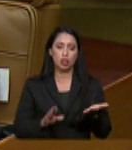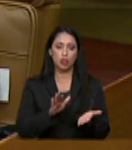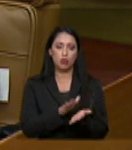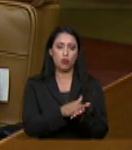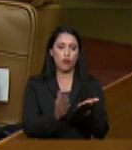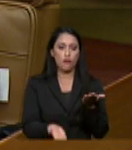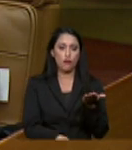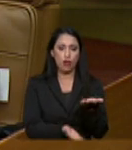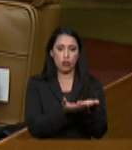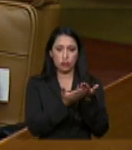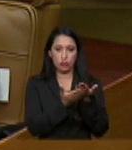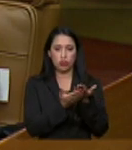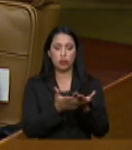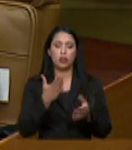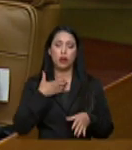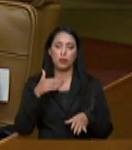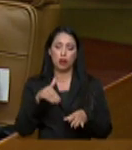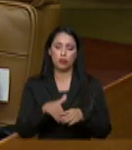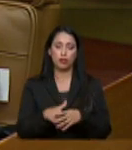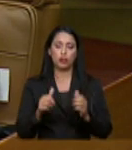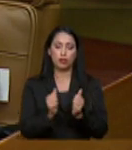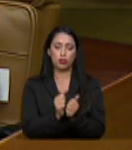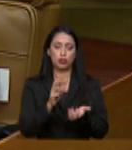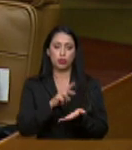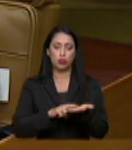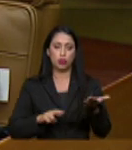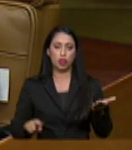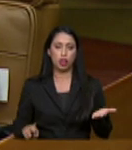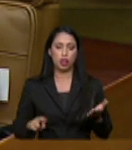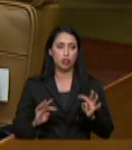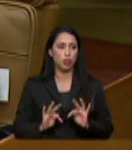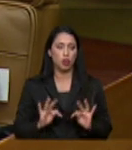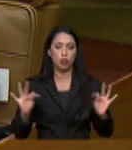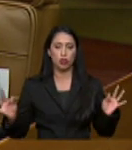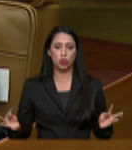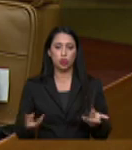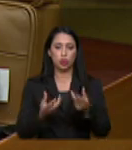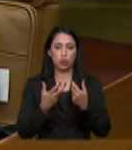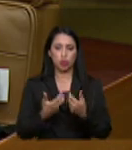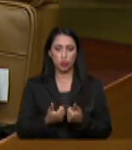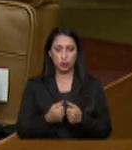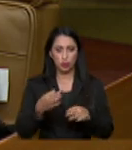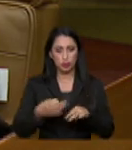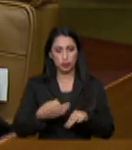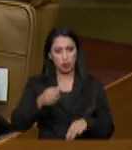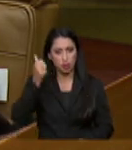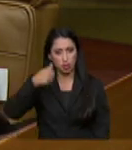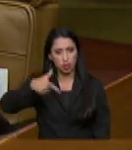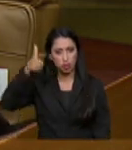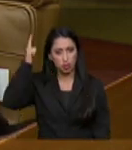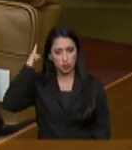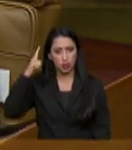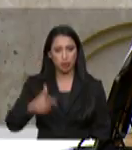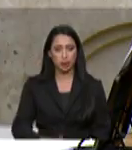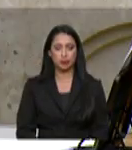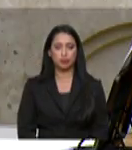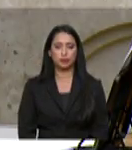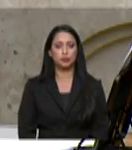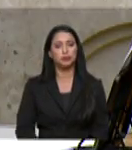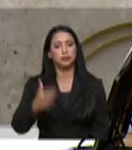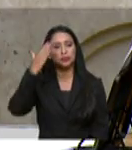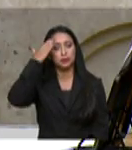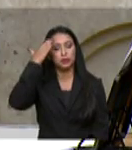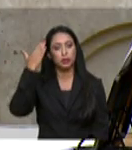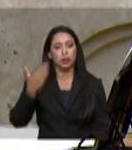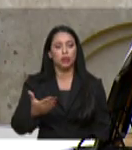declaração de voto EA como vote o presidente acompanhado integralmente o Ministro Alexandre Morais Muito